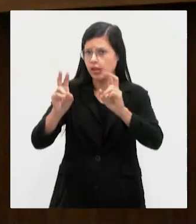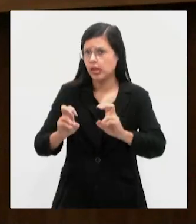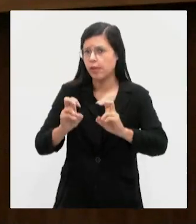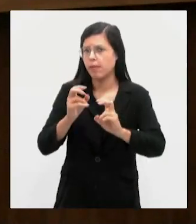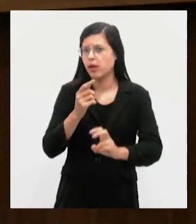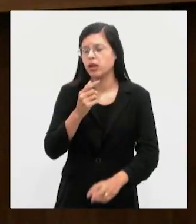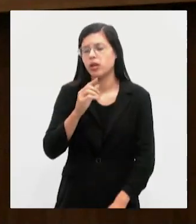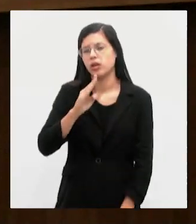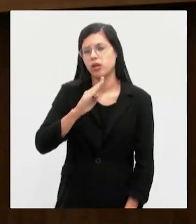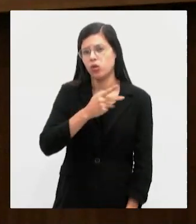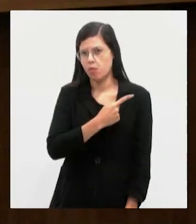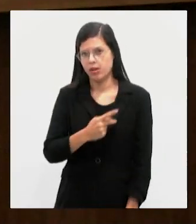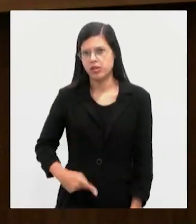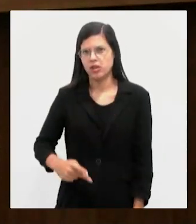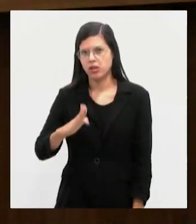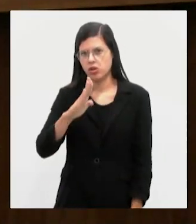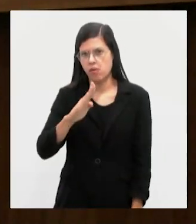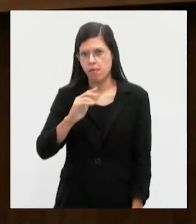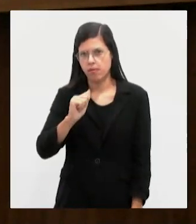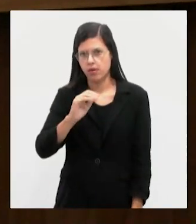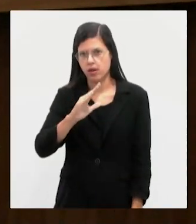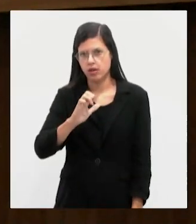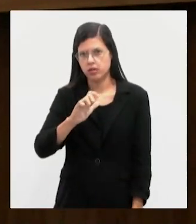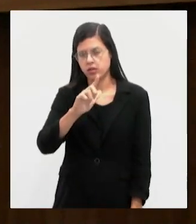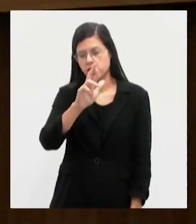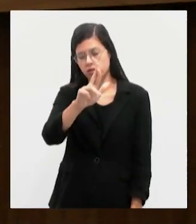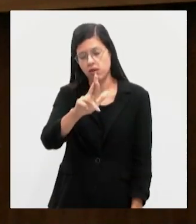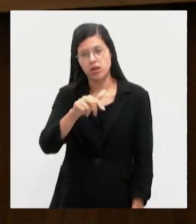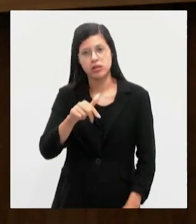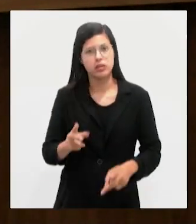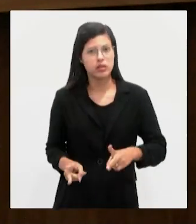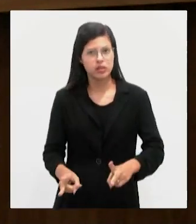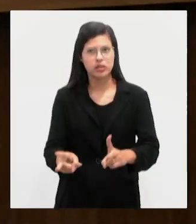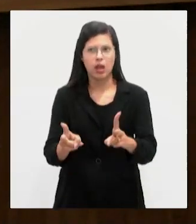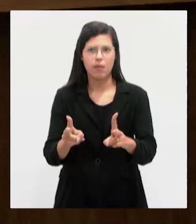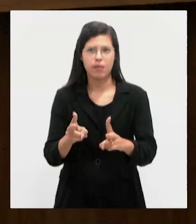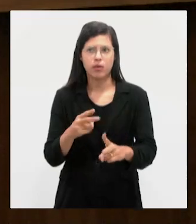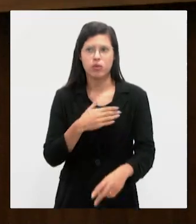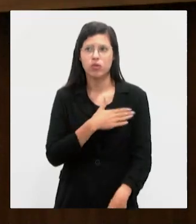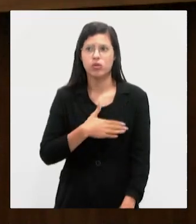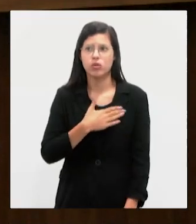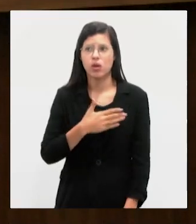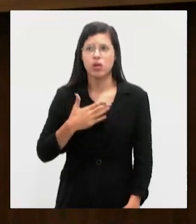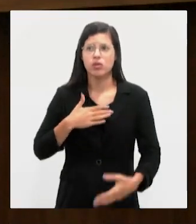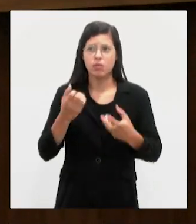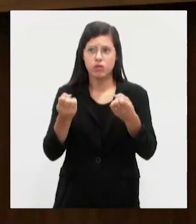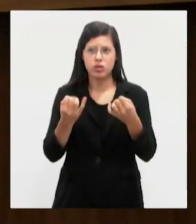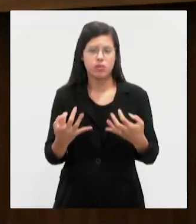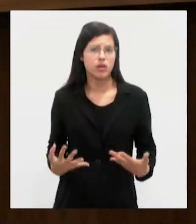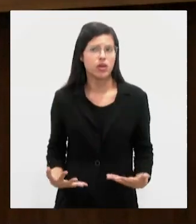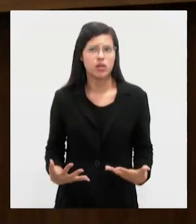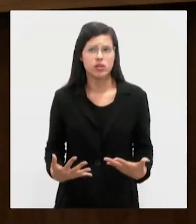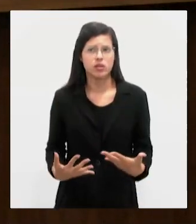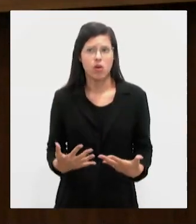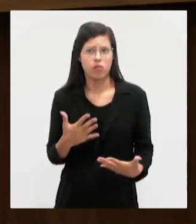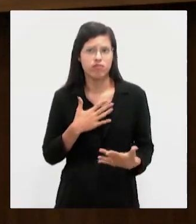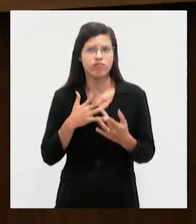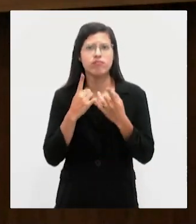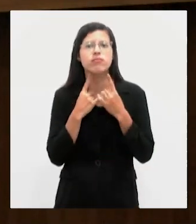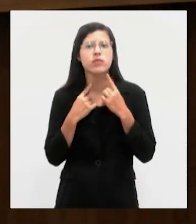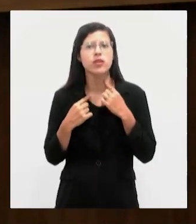sempre prestigiou. Então, essa é a minha explicação, a minha declaração e o meu